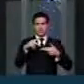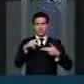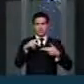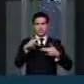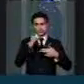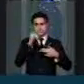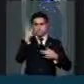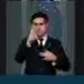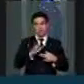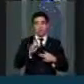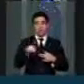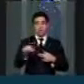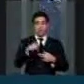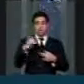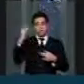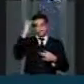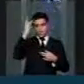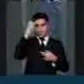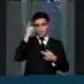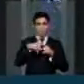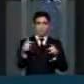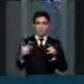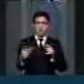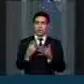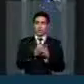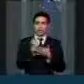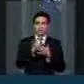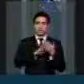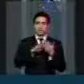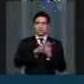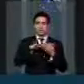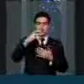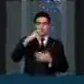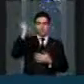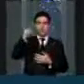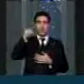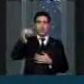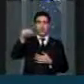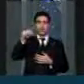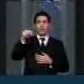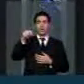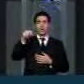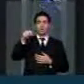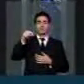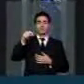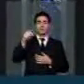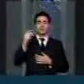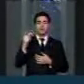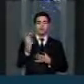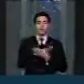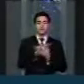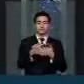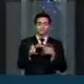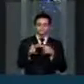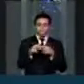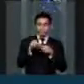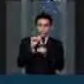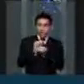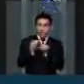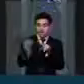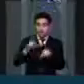moderna e que não houve apagão. Tratava-se apenas de uma interrupção